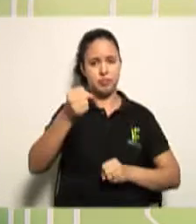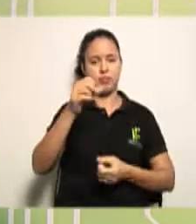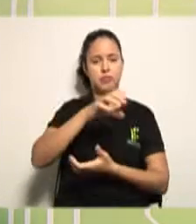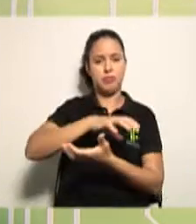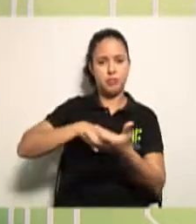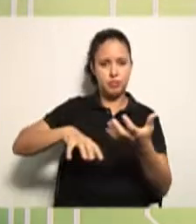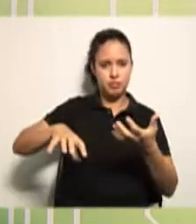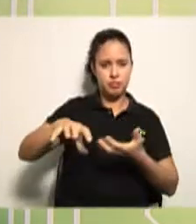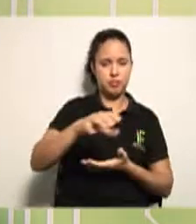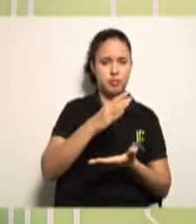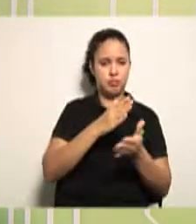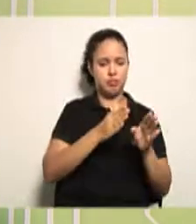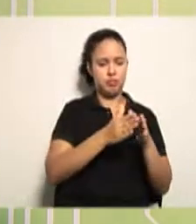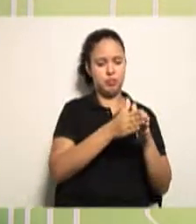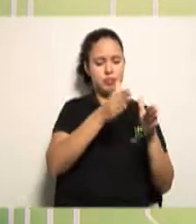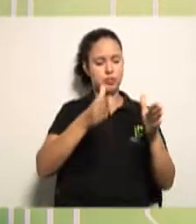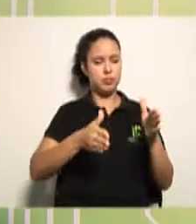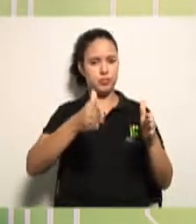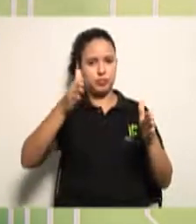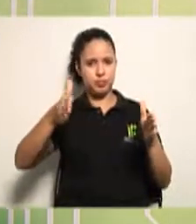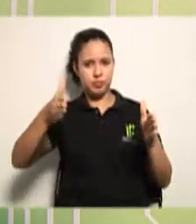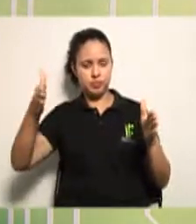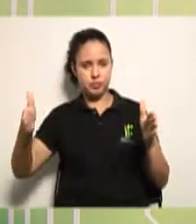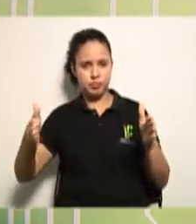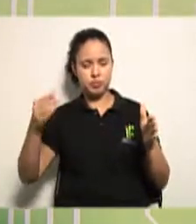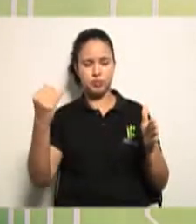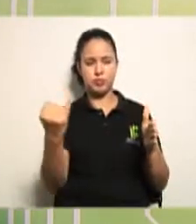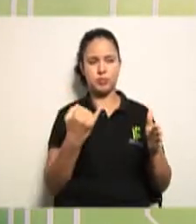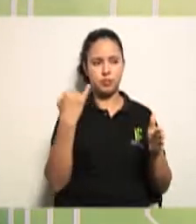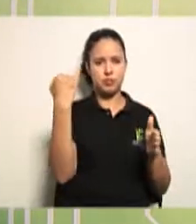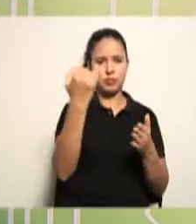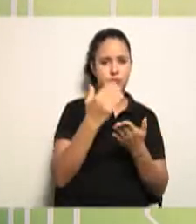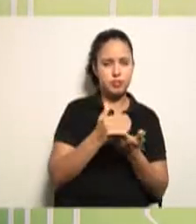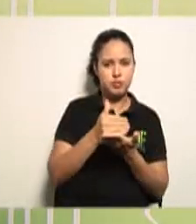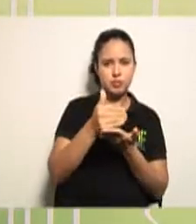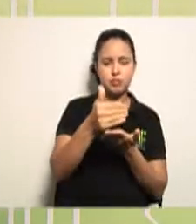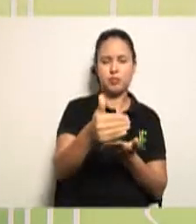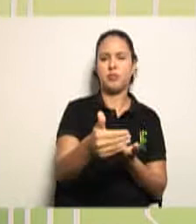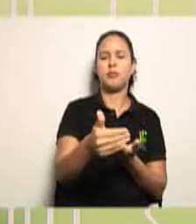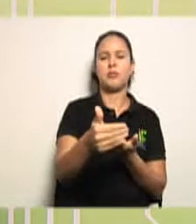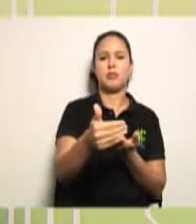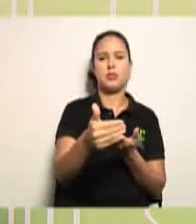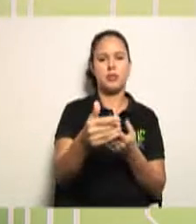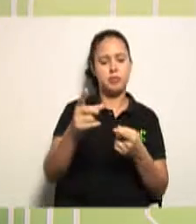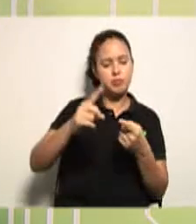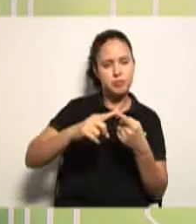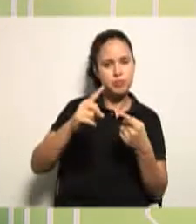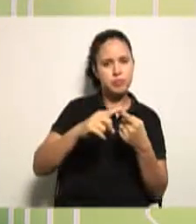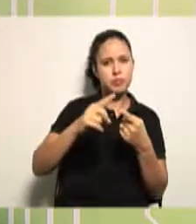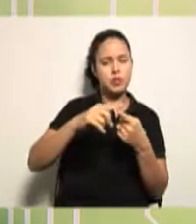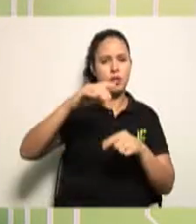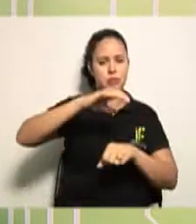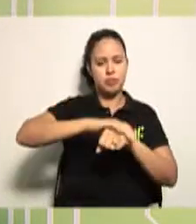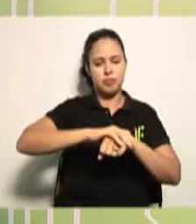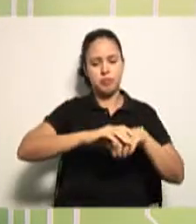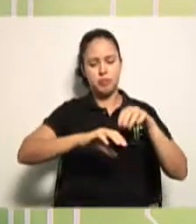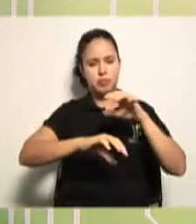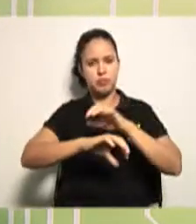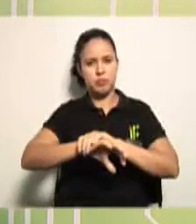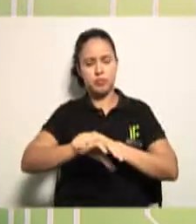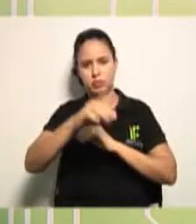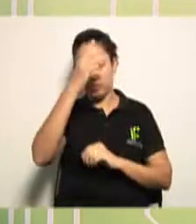questão das fases aí. Então é importante, começou lá pela fase artesanal, que aí a gente olha para a